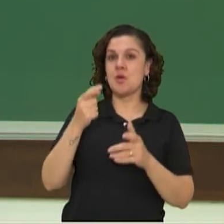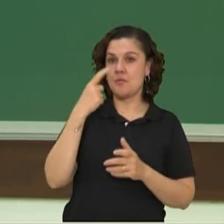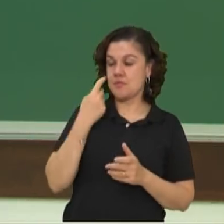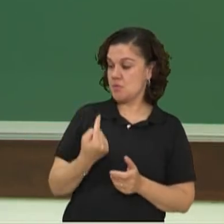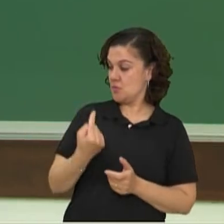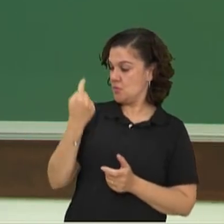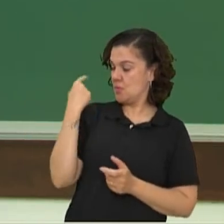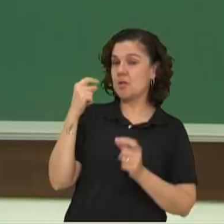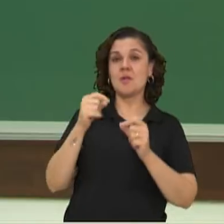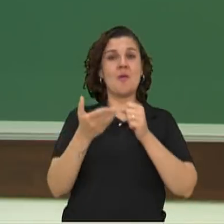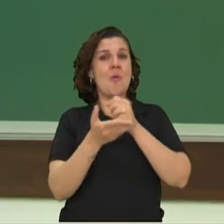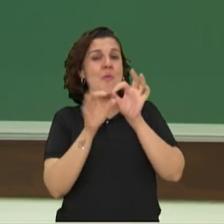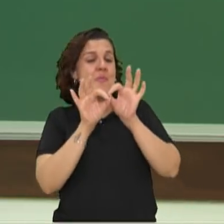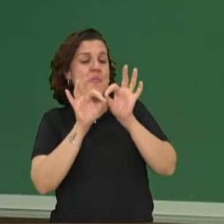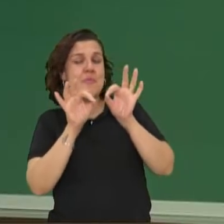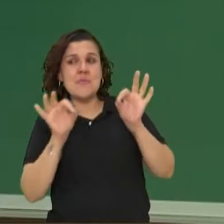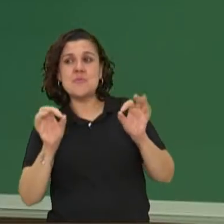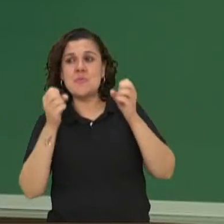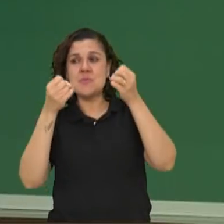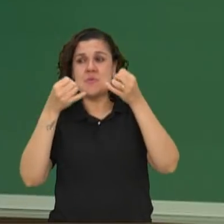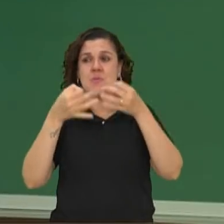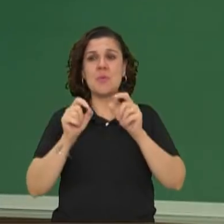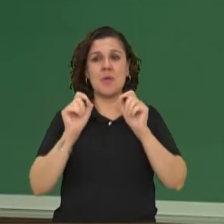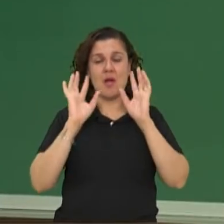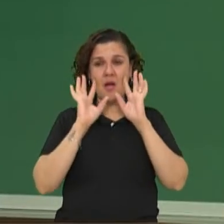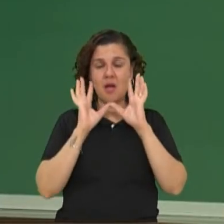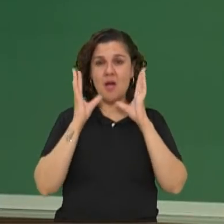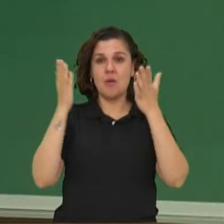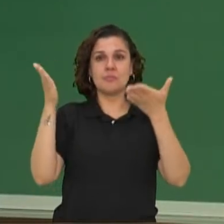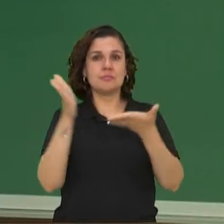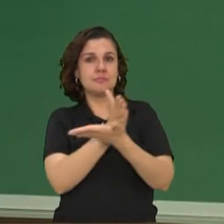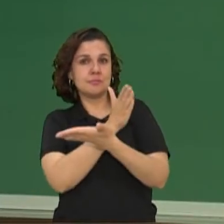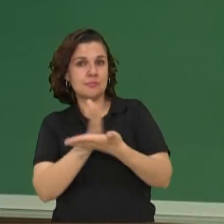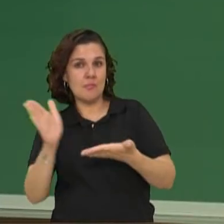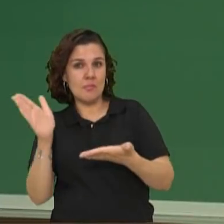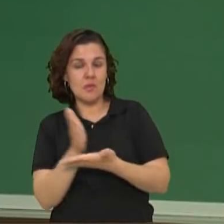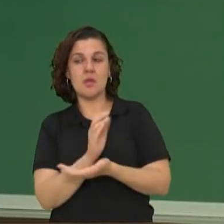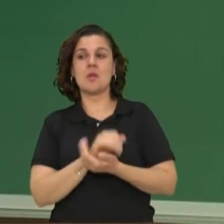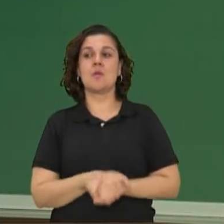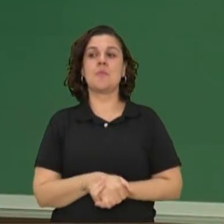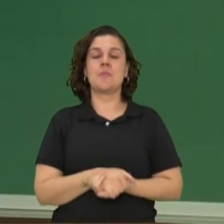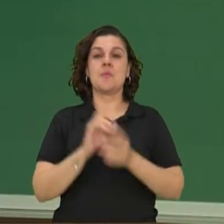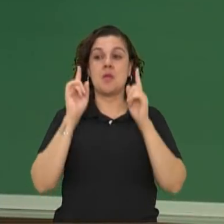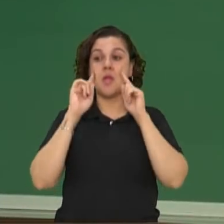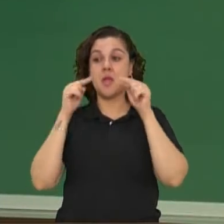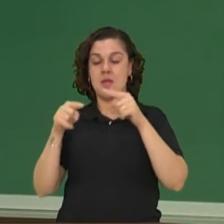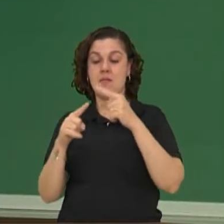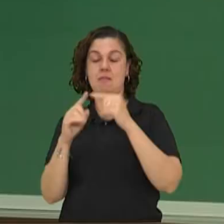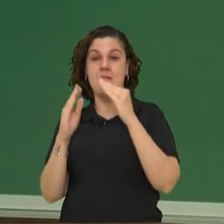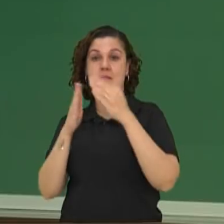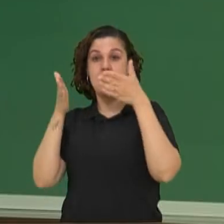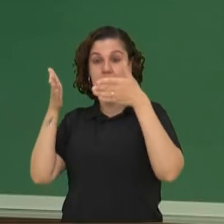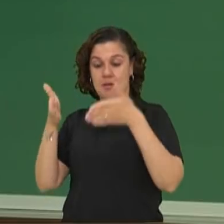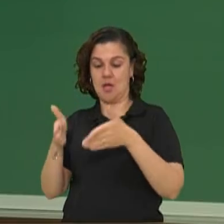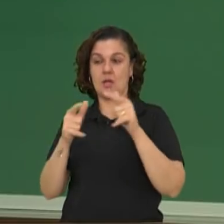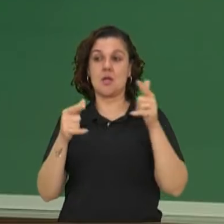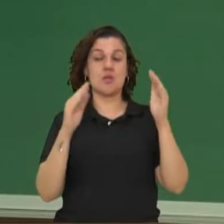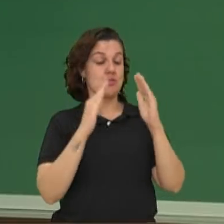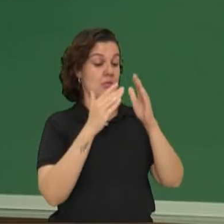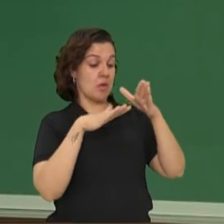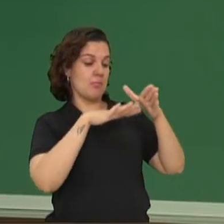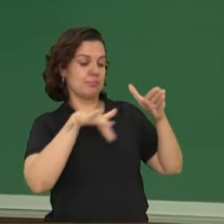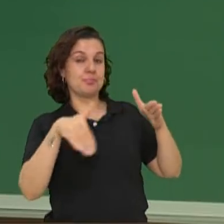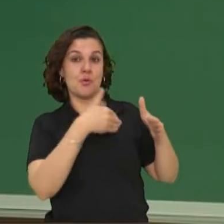Então, basicamente, foi assim que houve a separação da instituição religiosa com a instituição